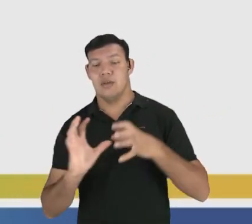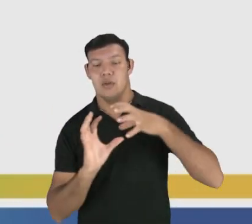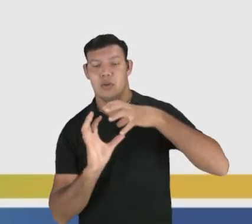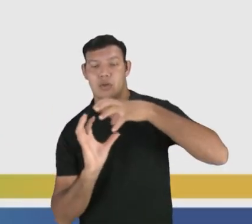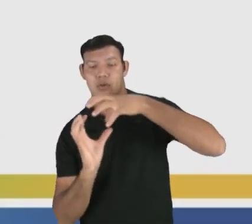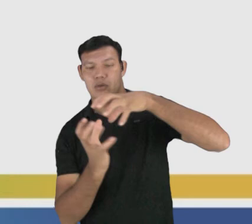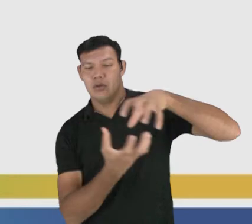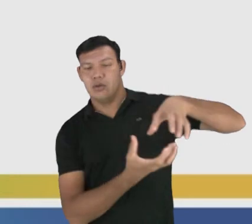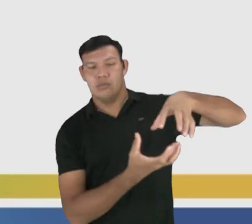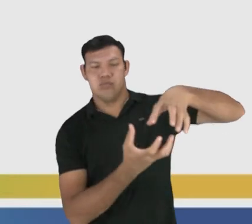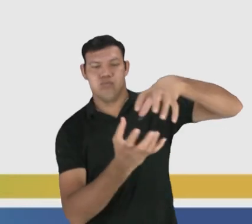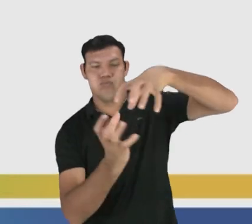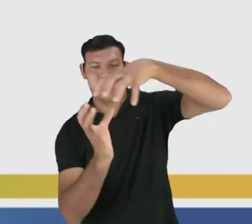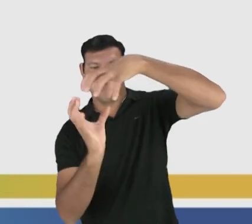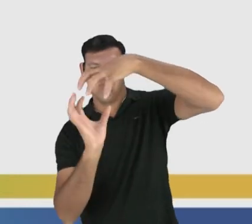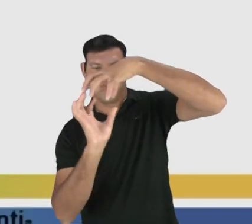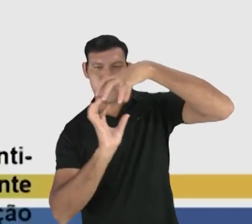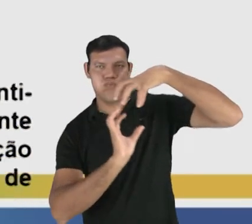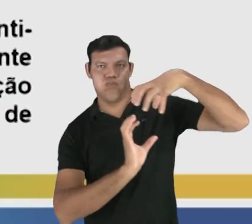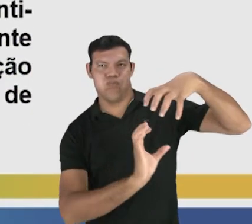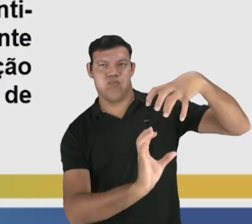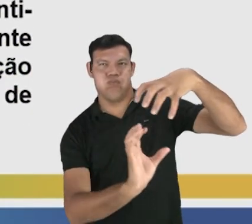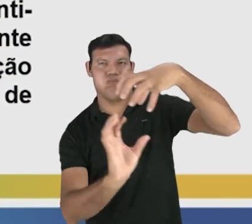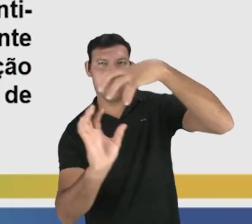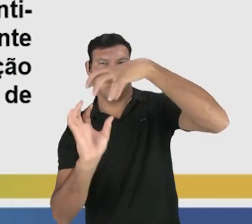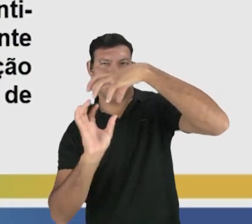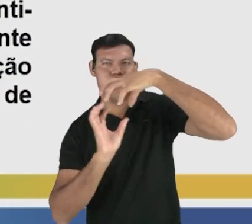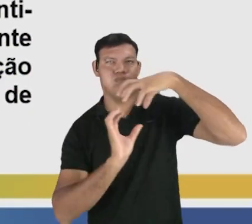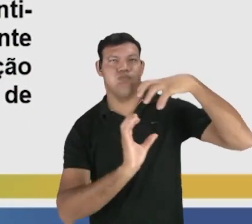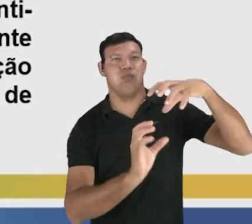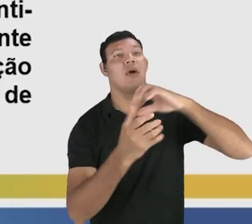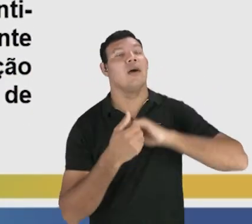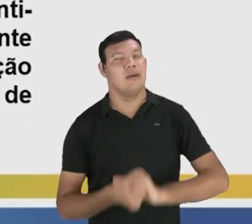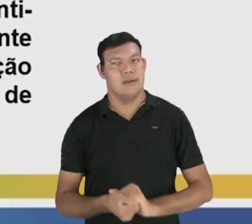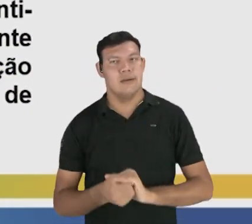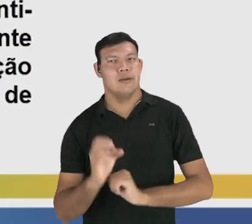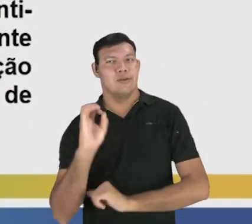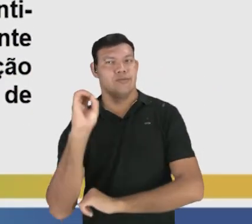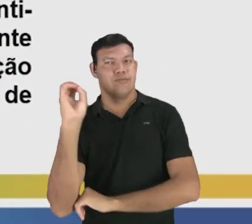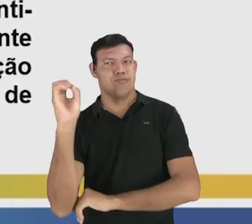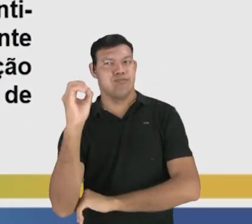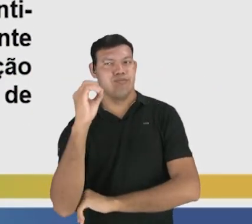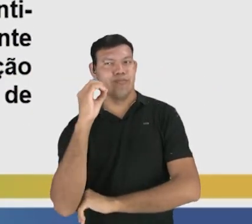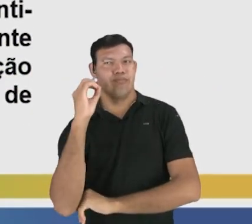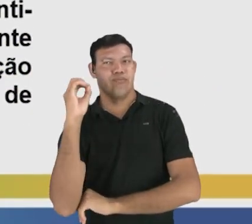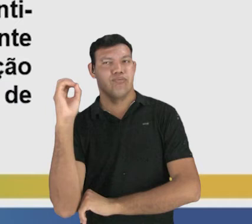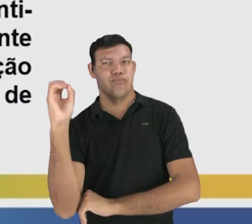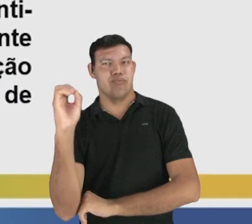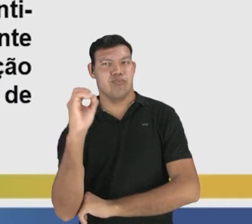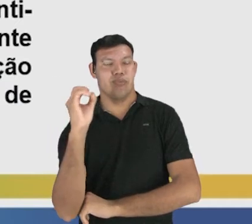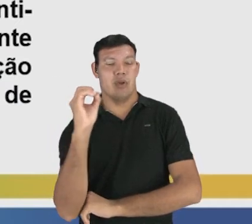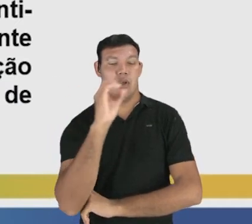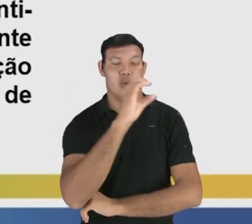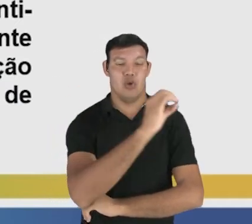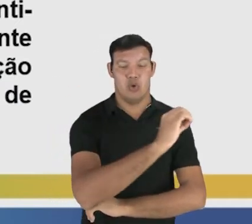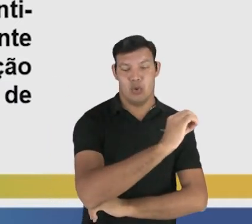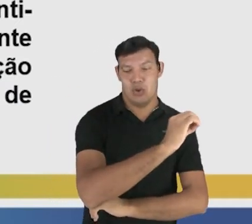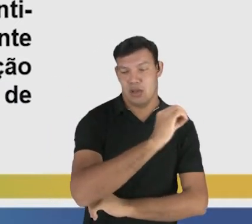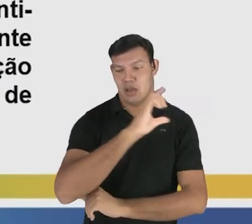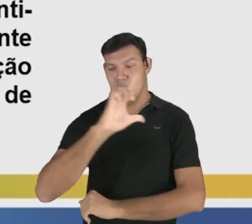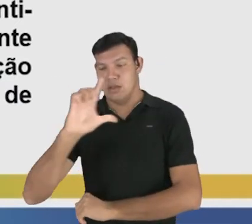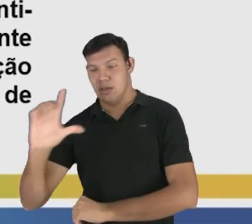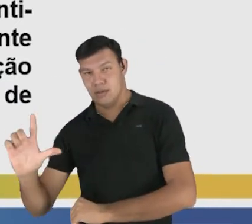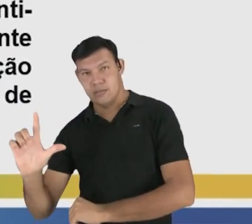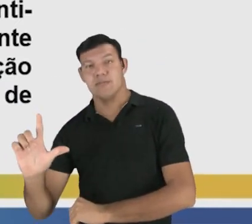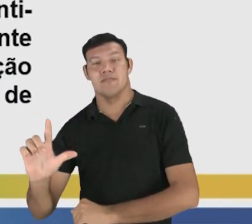sentido anti-horário. E esse movimento, né, ele vai acontecer então de oeste para leste. E